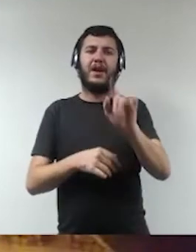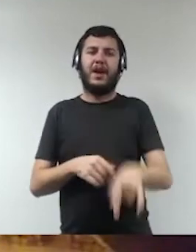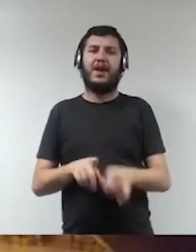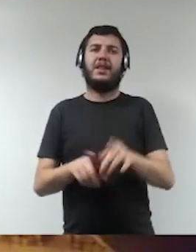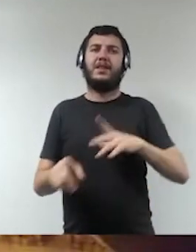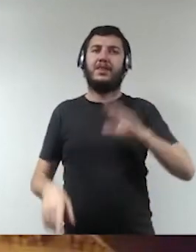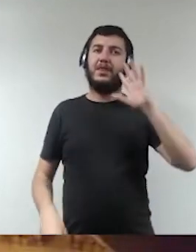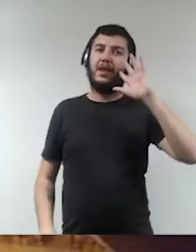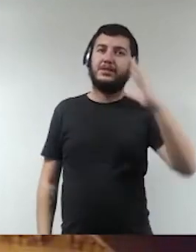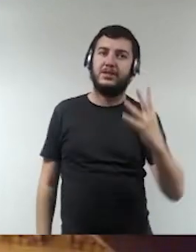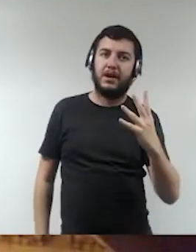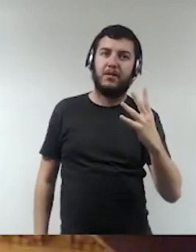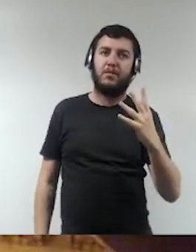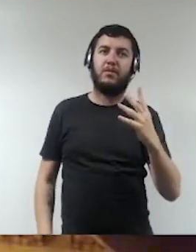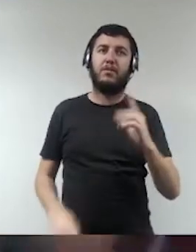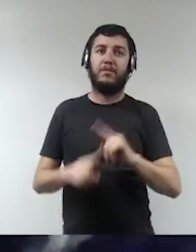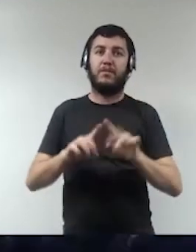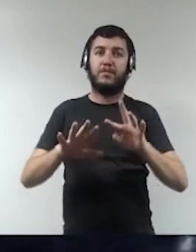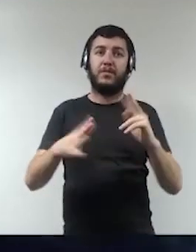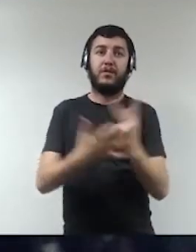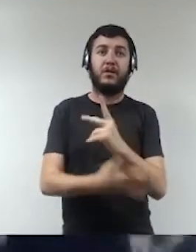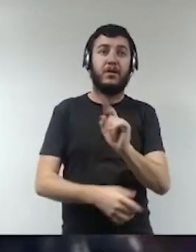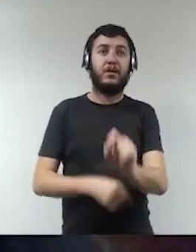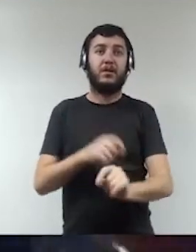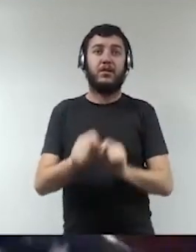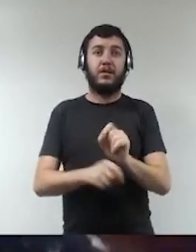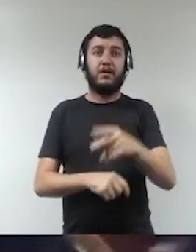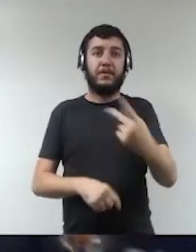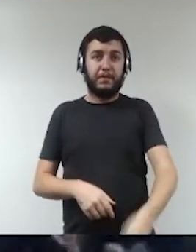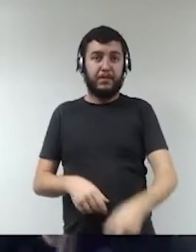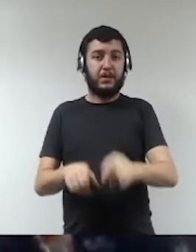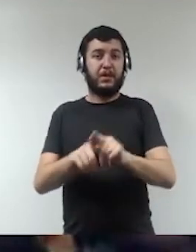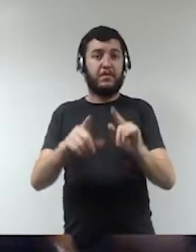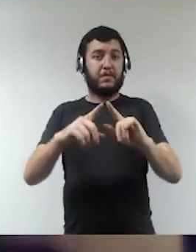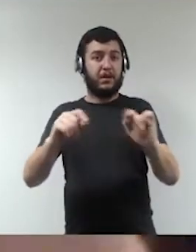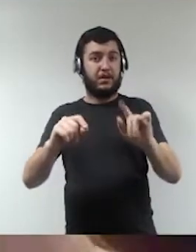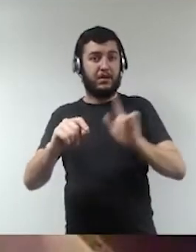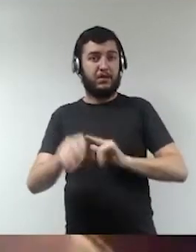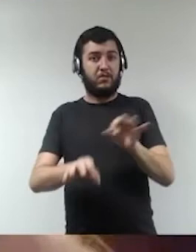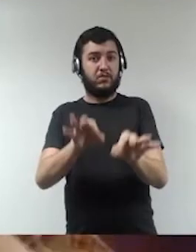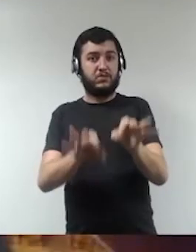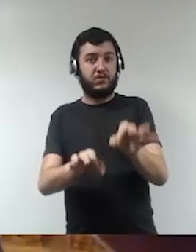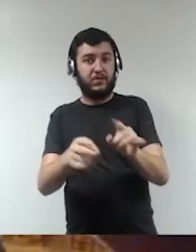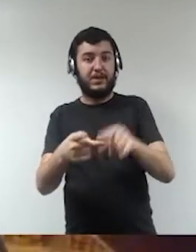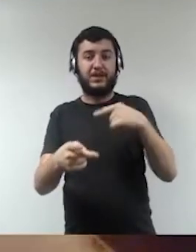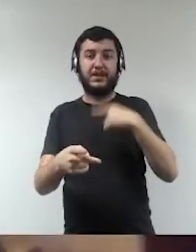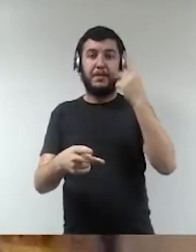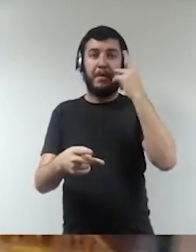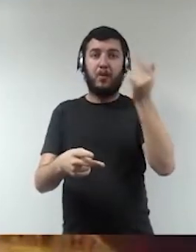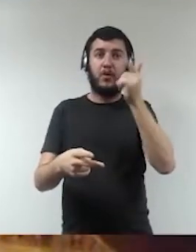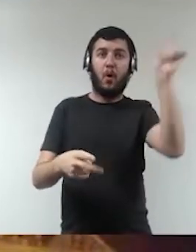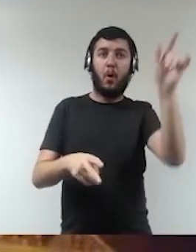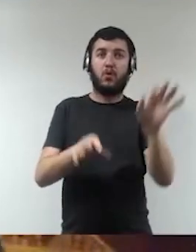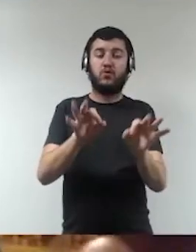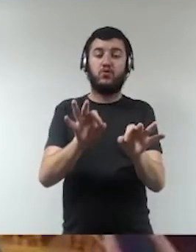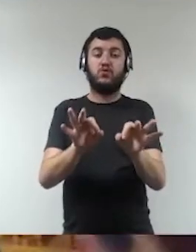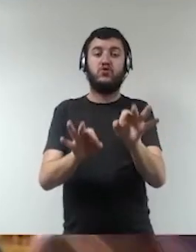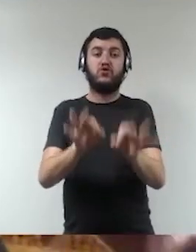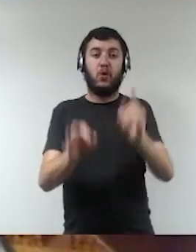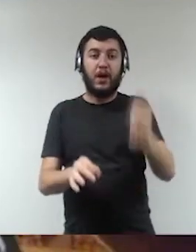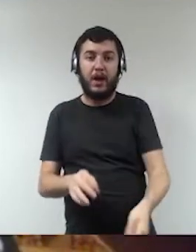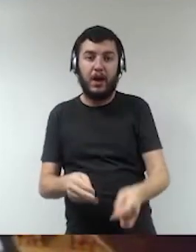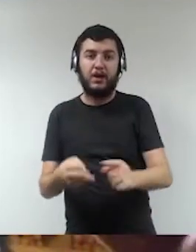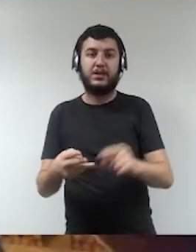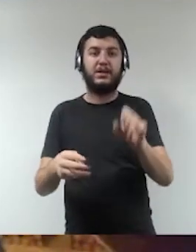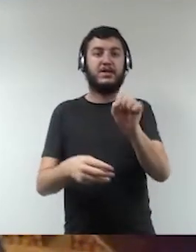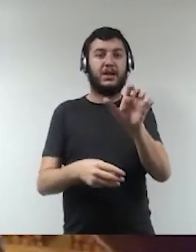juiz lá em Brasília, o juiz em São Paulo, o juiz em Santa Catarina, e quando se vê, você gera um estado de insegurança,